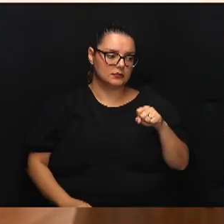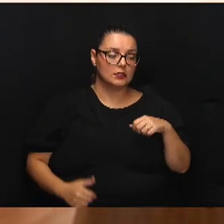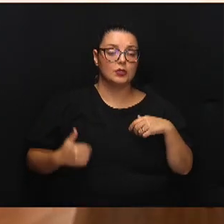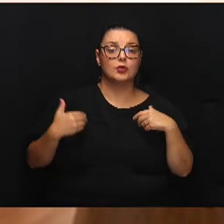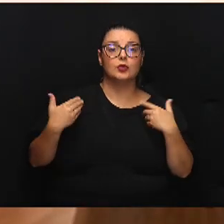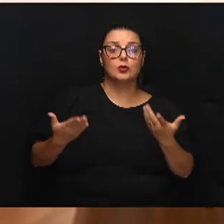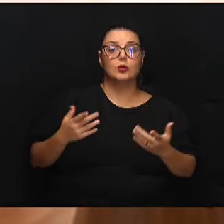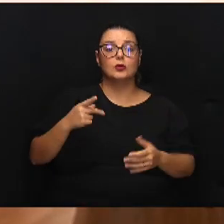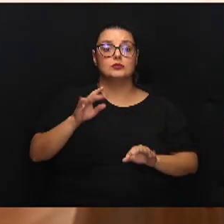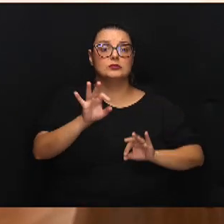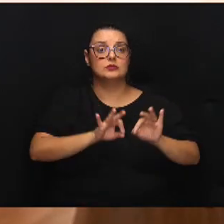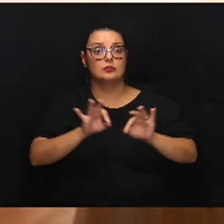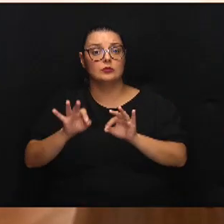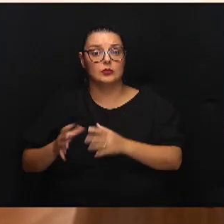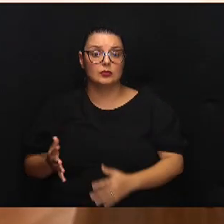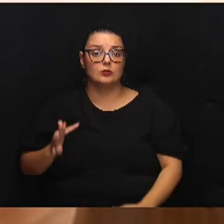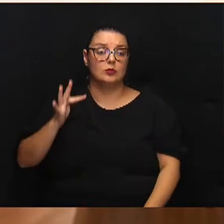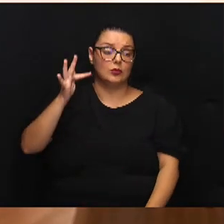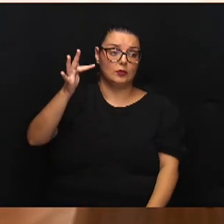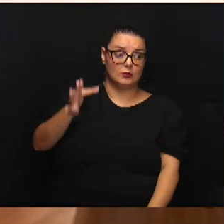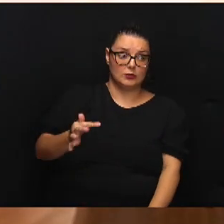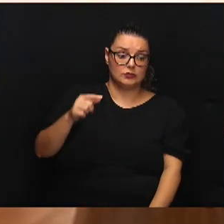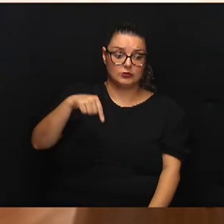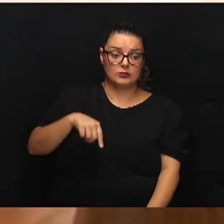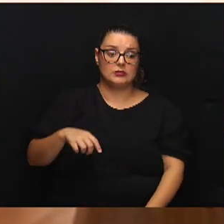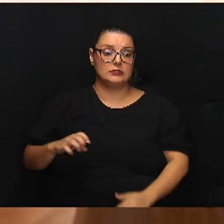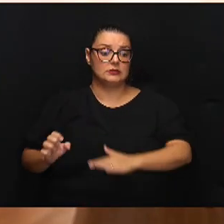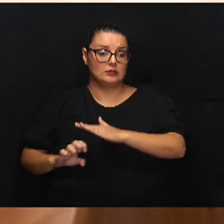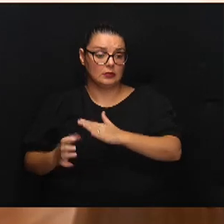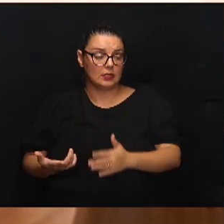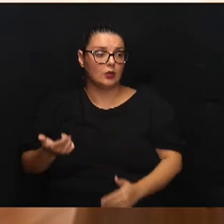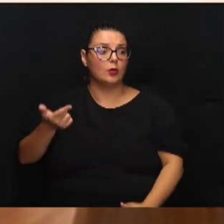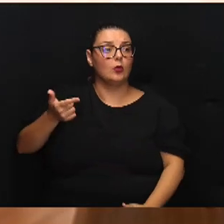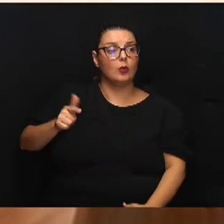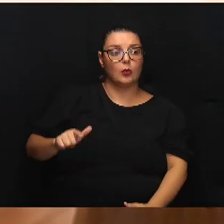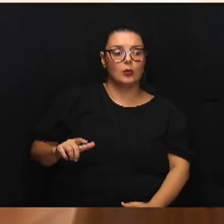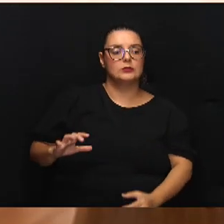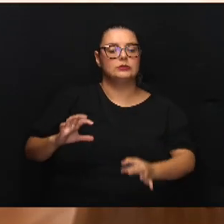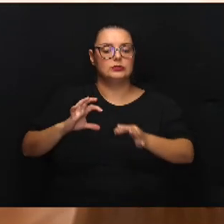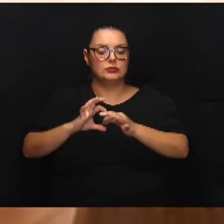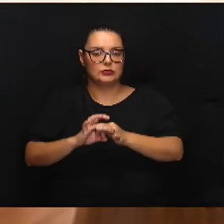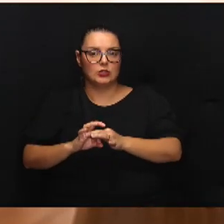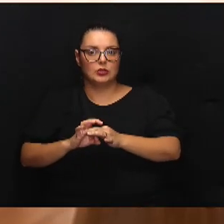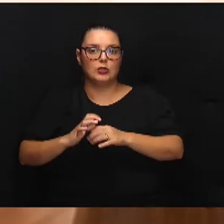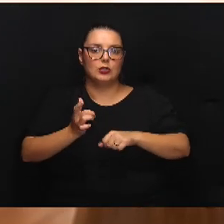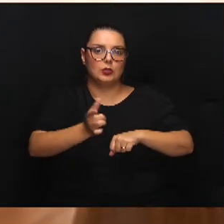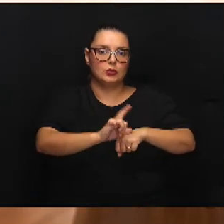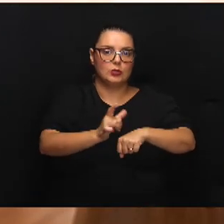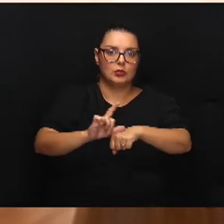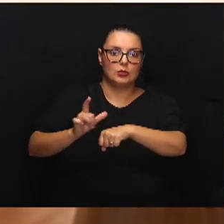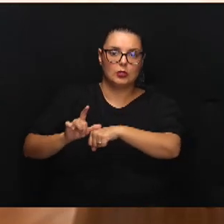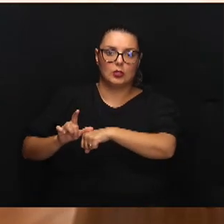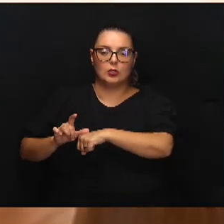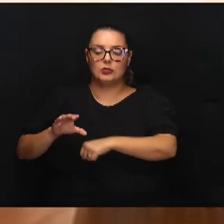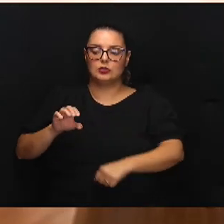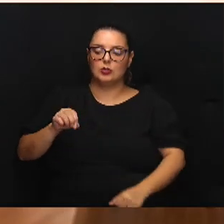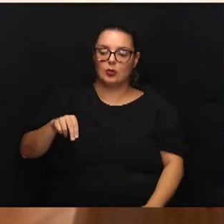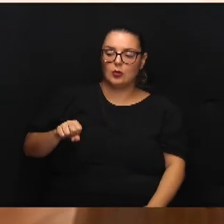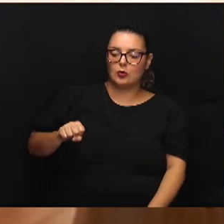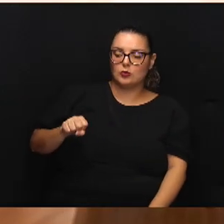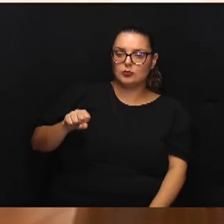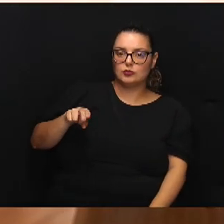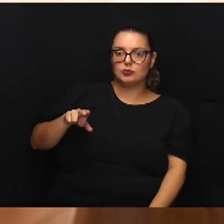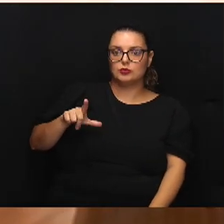é o seu planejamento para o futuro desse negócio? Continuar unindo loja e consultoria? Deu uma